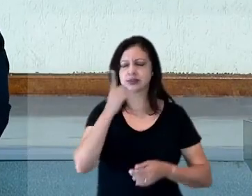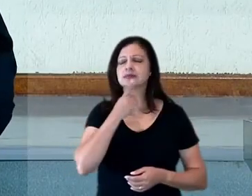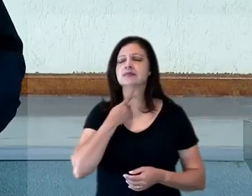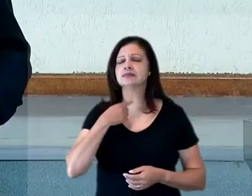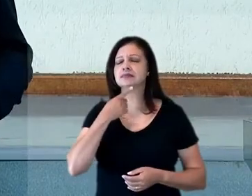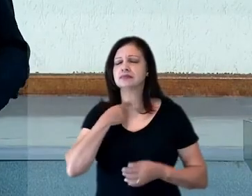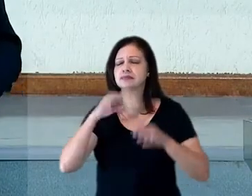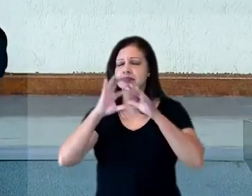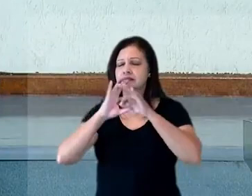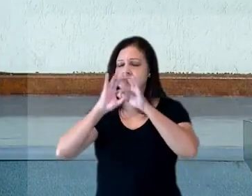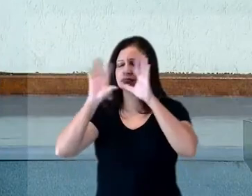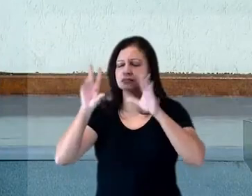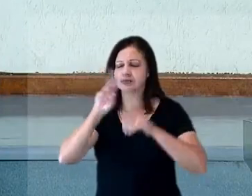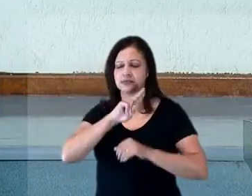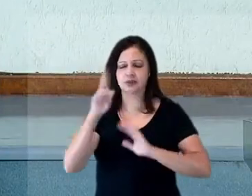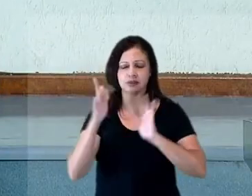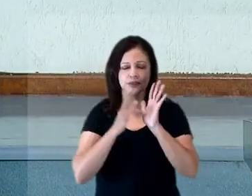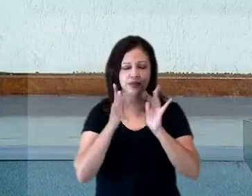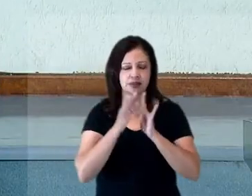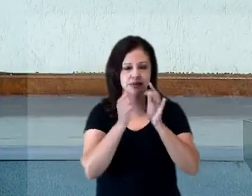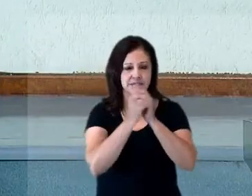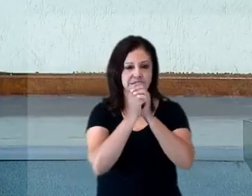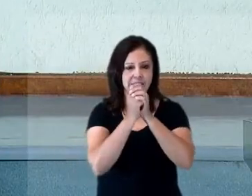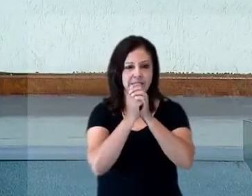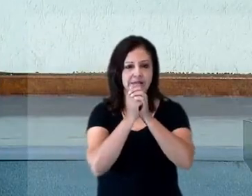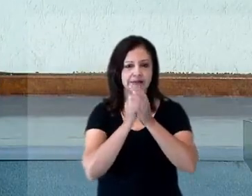Jesus. Amém. Amém.